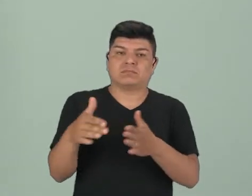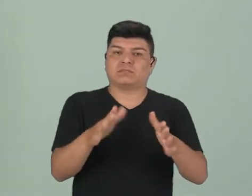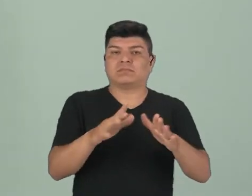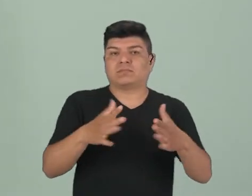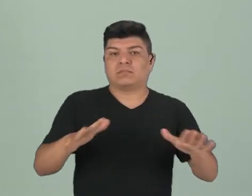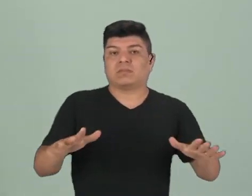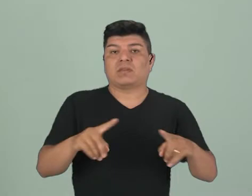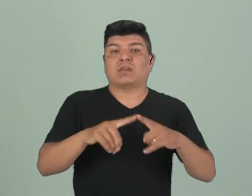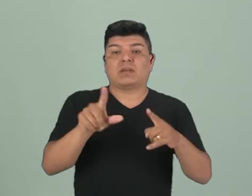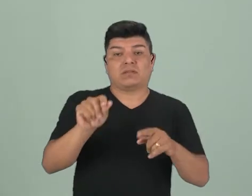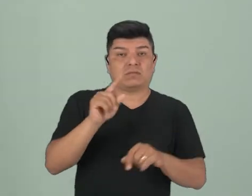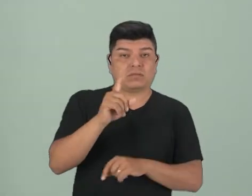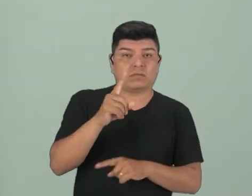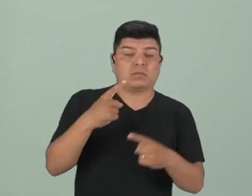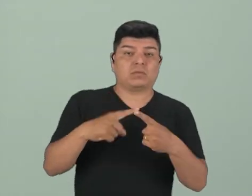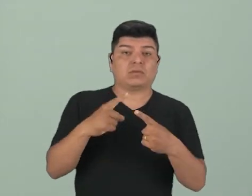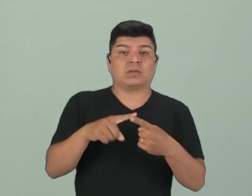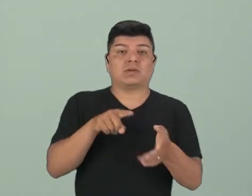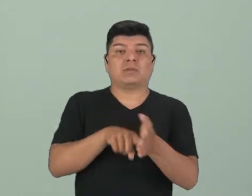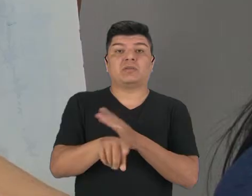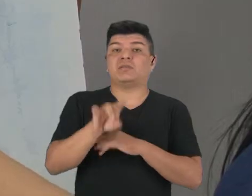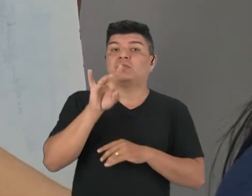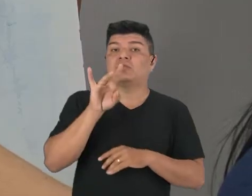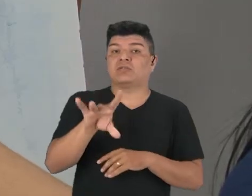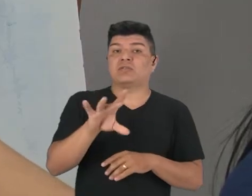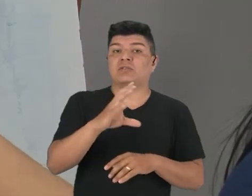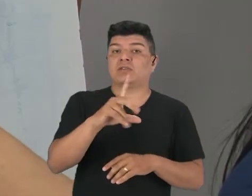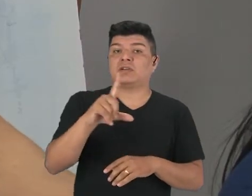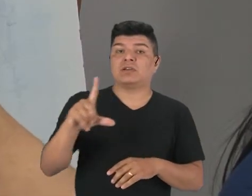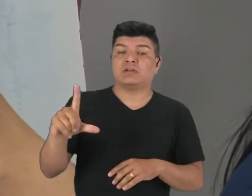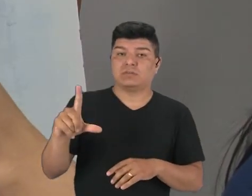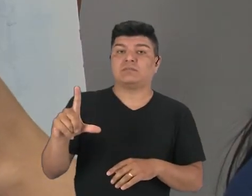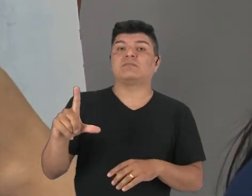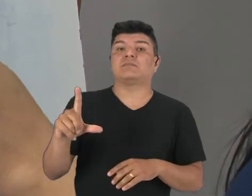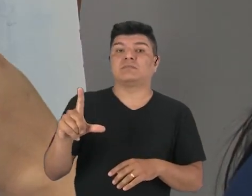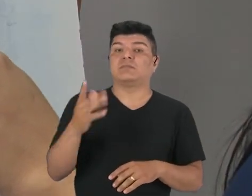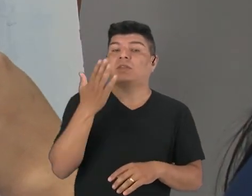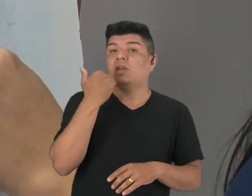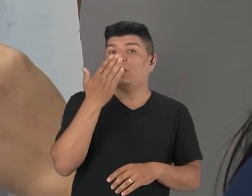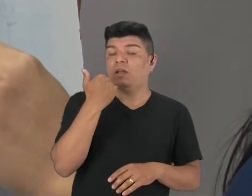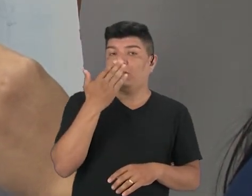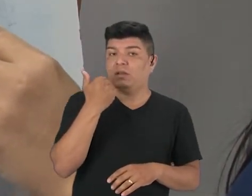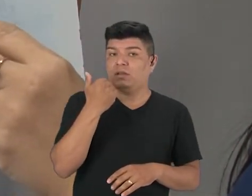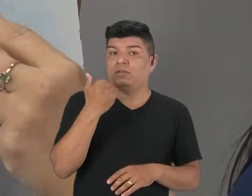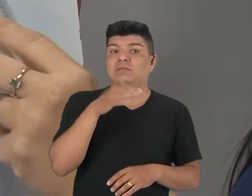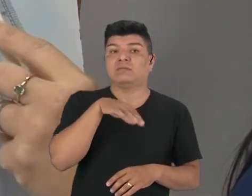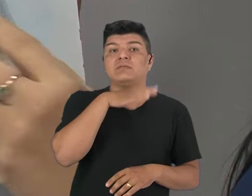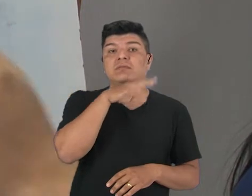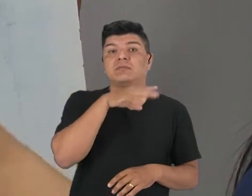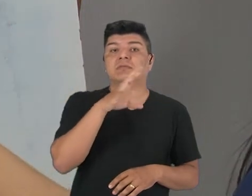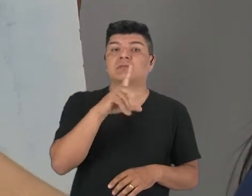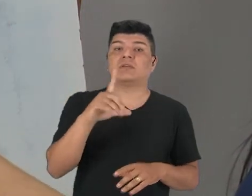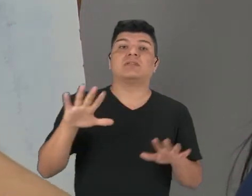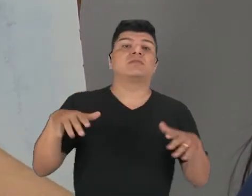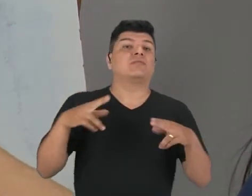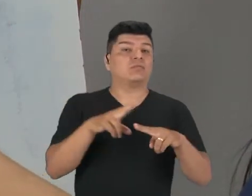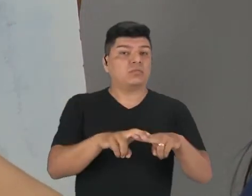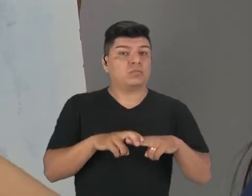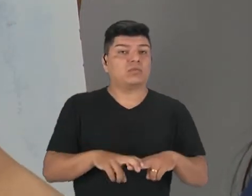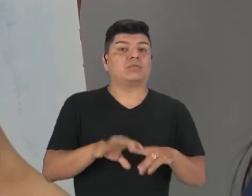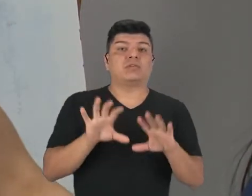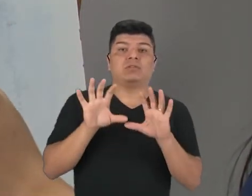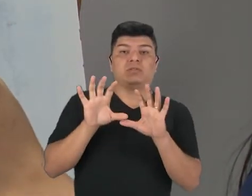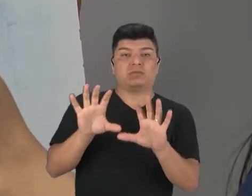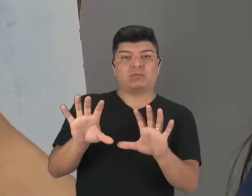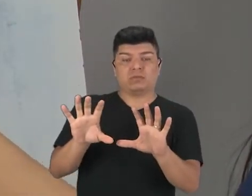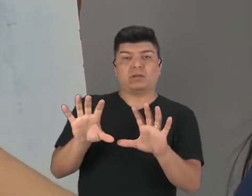que aqui eu não marco, porque a questão ele pede o seguinte, de acordo com a alimentação, os animais se classificam. Então, eu vou considerar